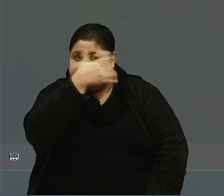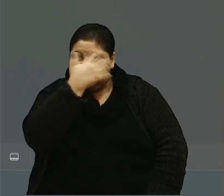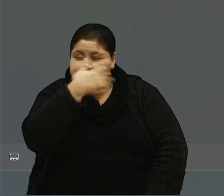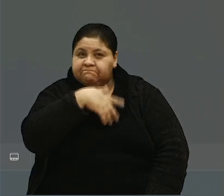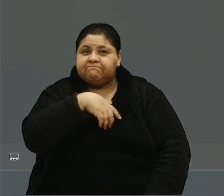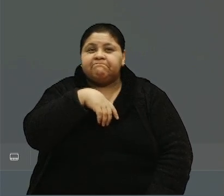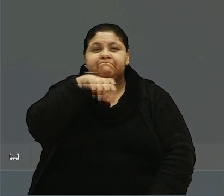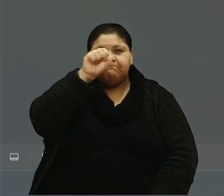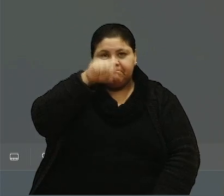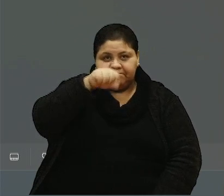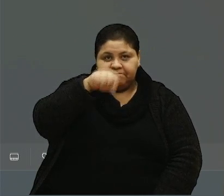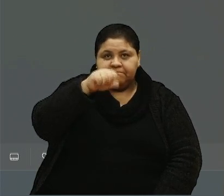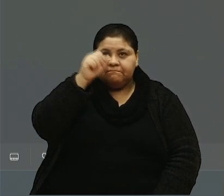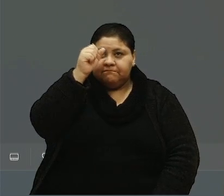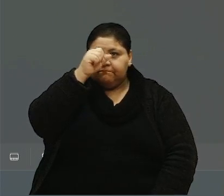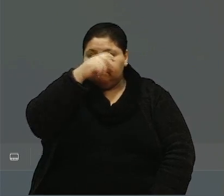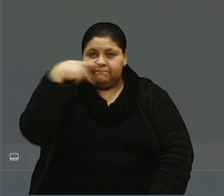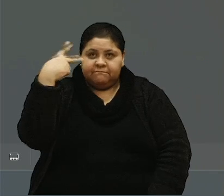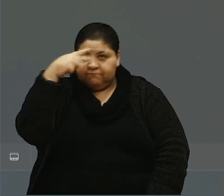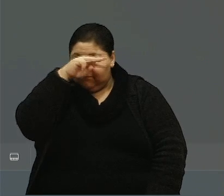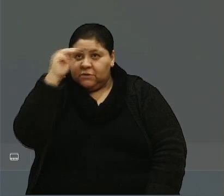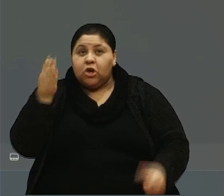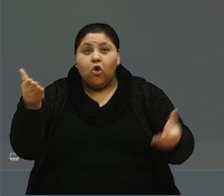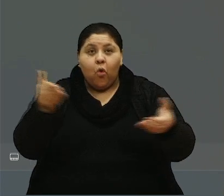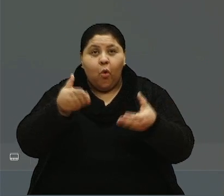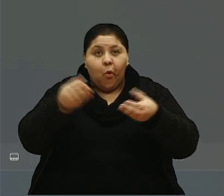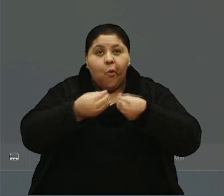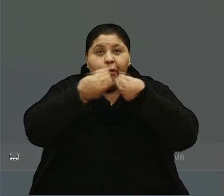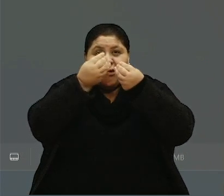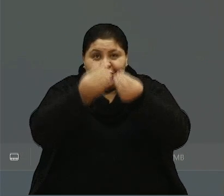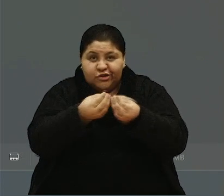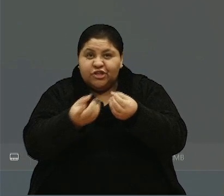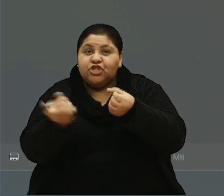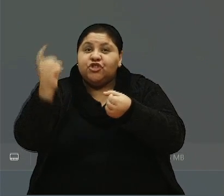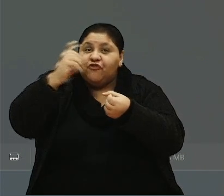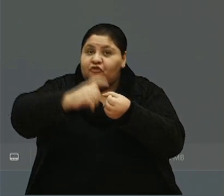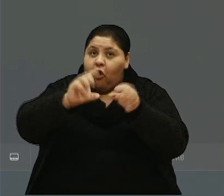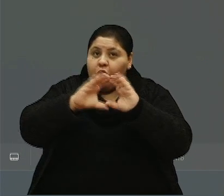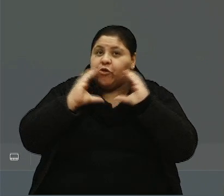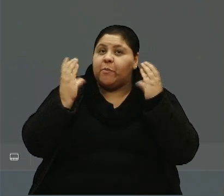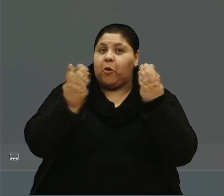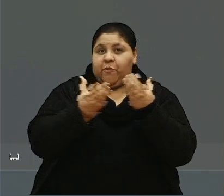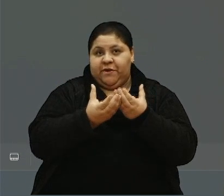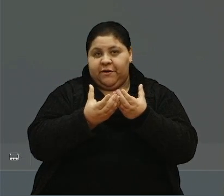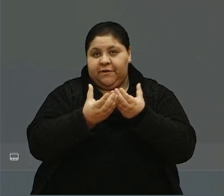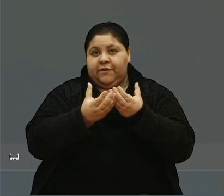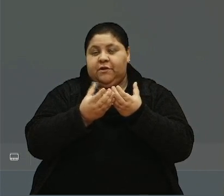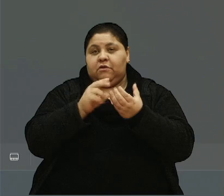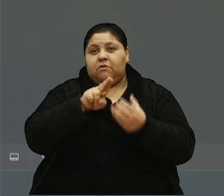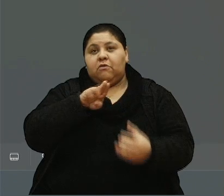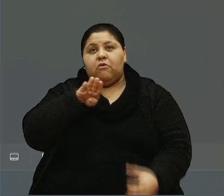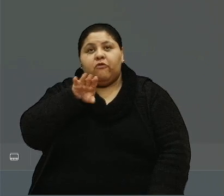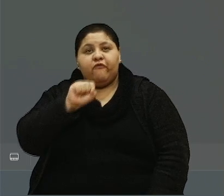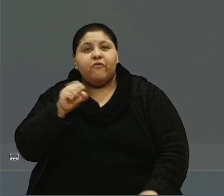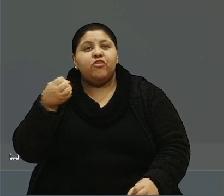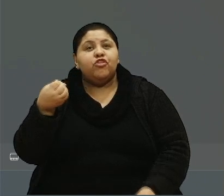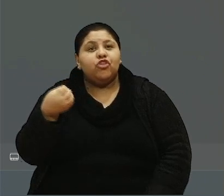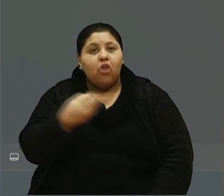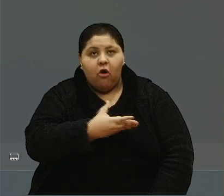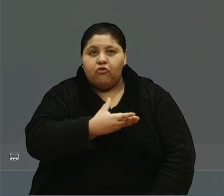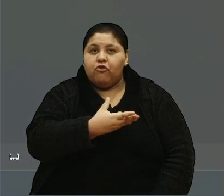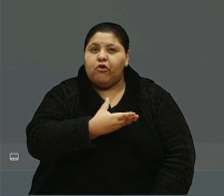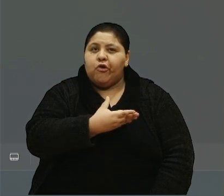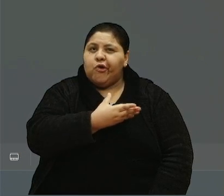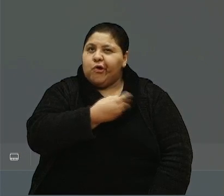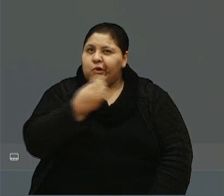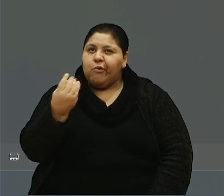vereador Juliano. Hoje nós estamos entregando de volta para a comunidade do Mariane uma UBS nova, muito